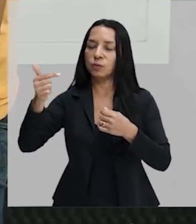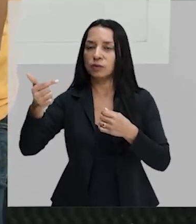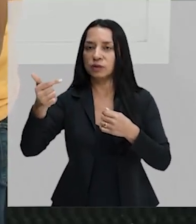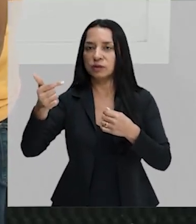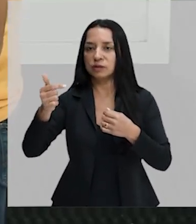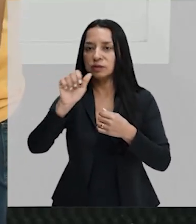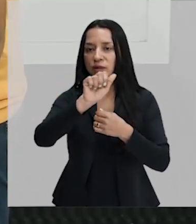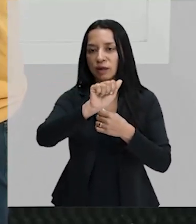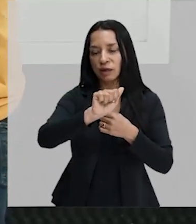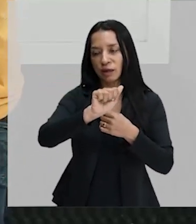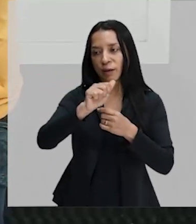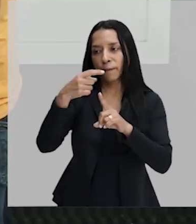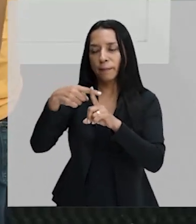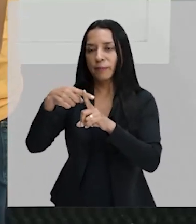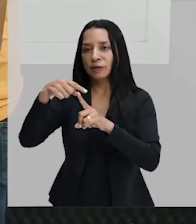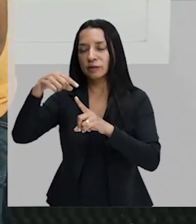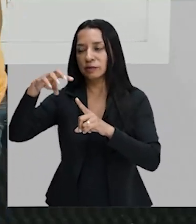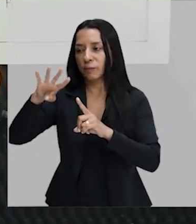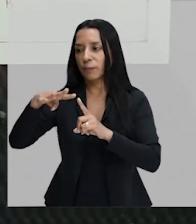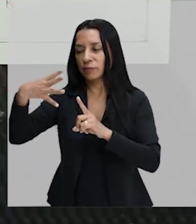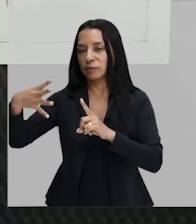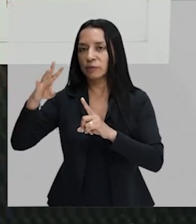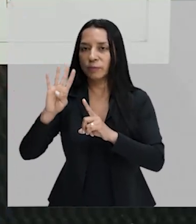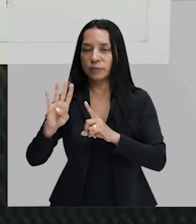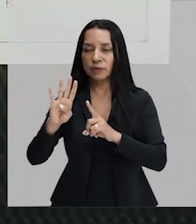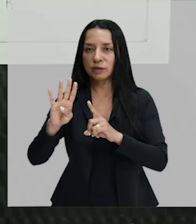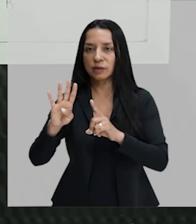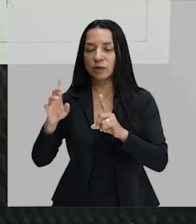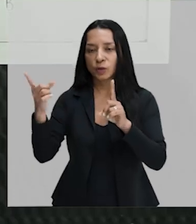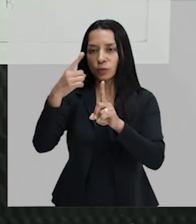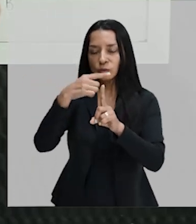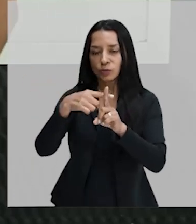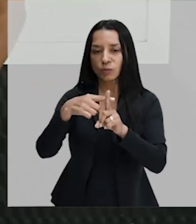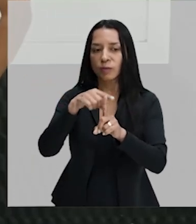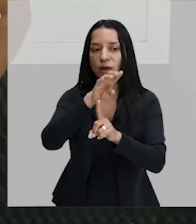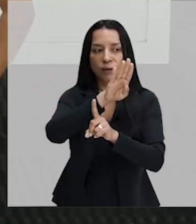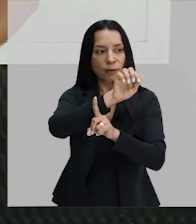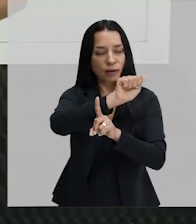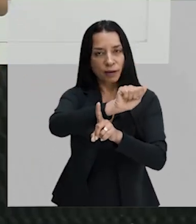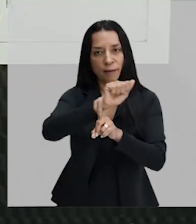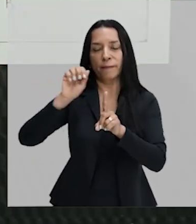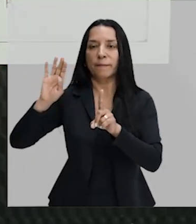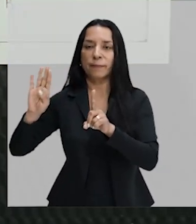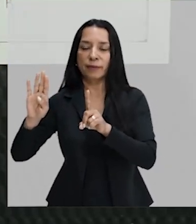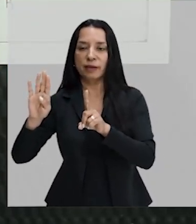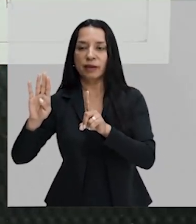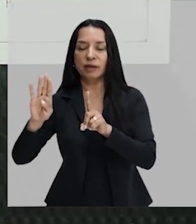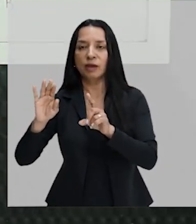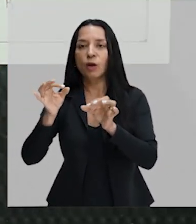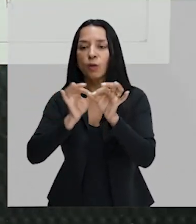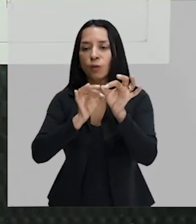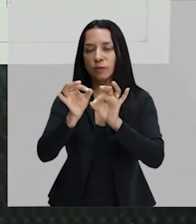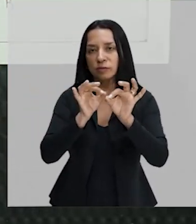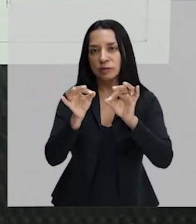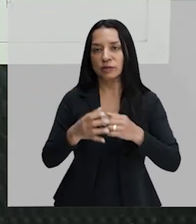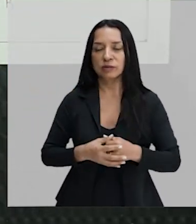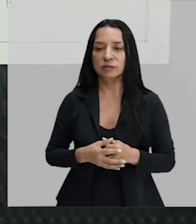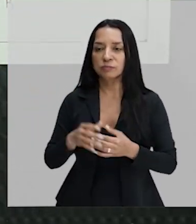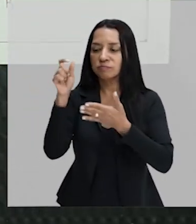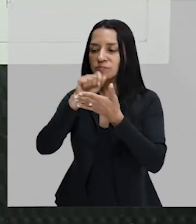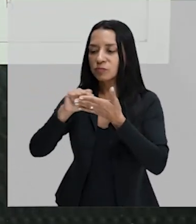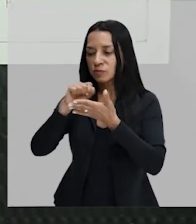quero somar, fazer o somatório da matriz A com a matriz B. Tá? Então, vamos armar aqui,